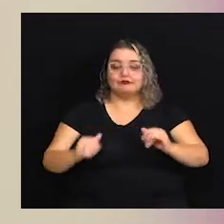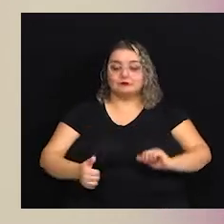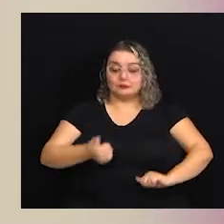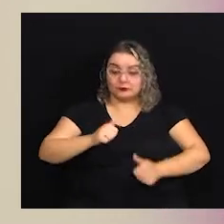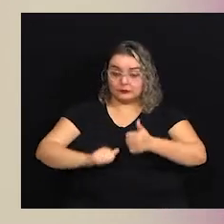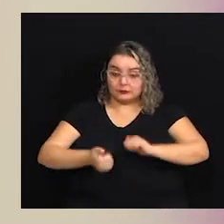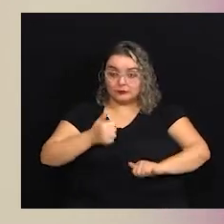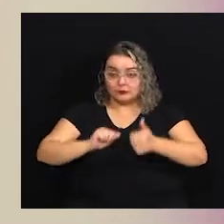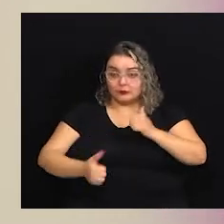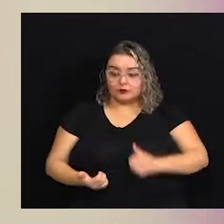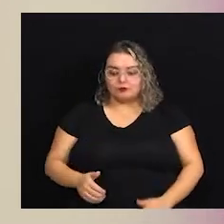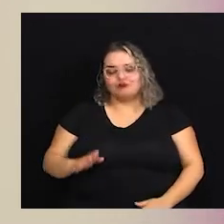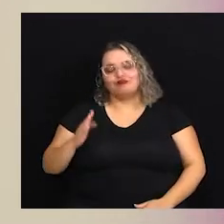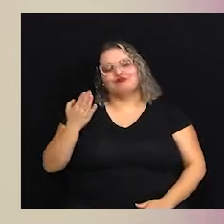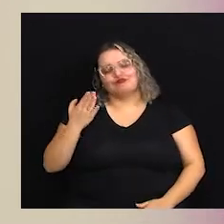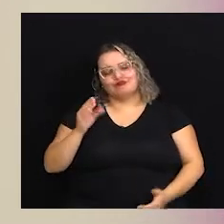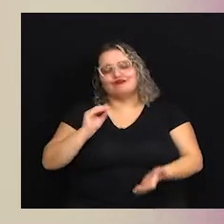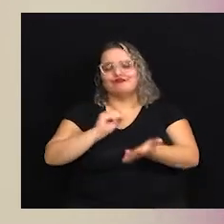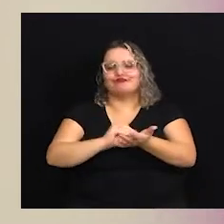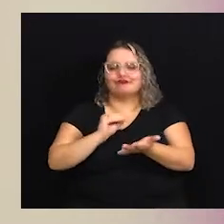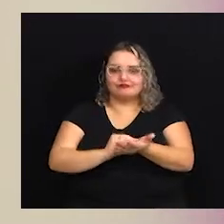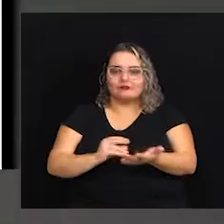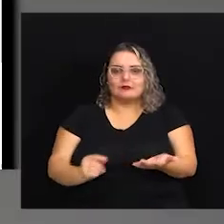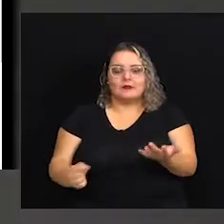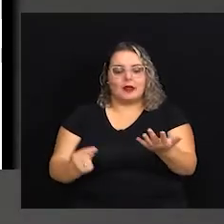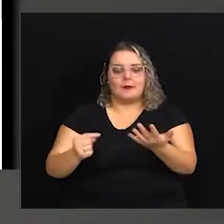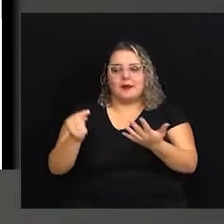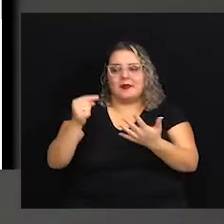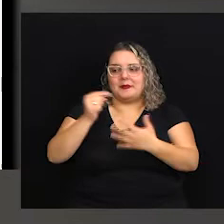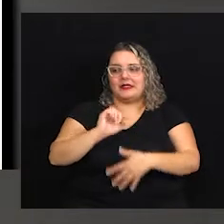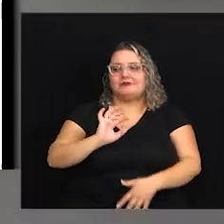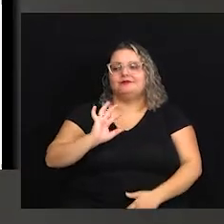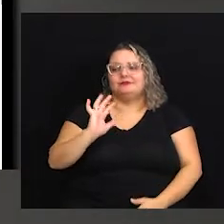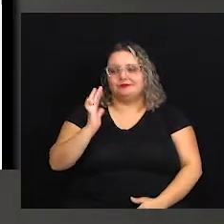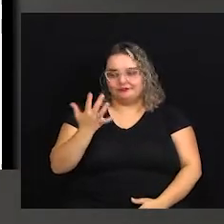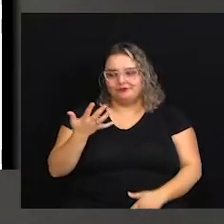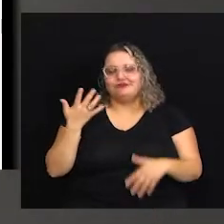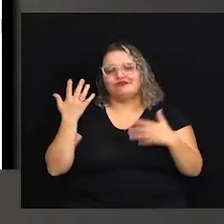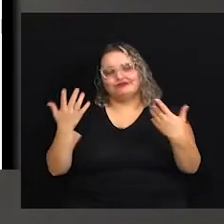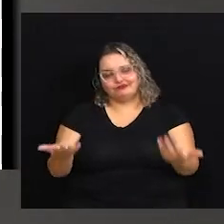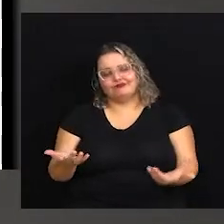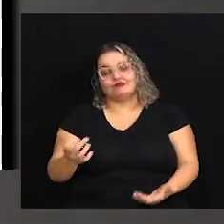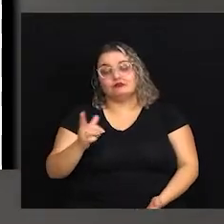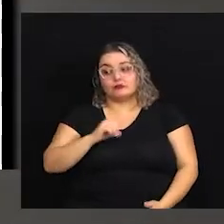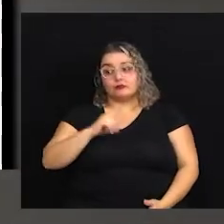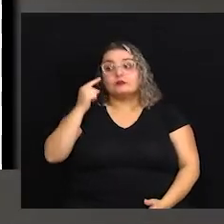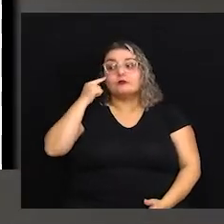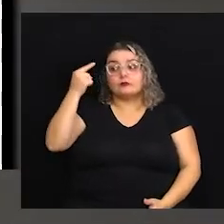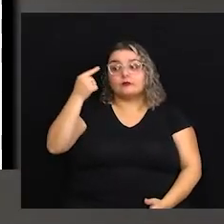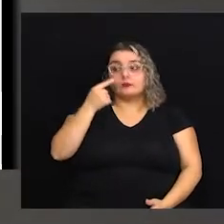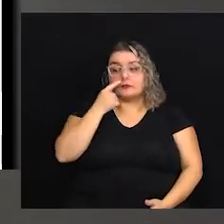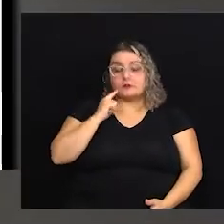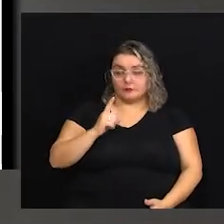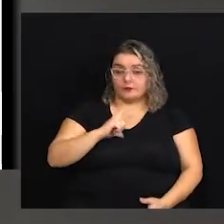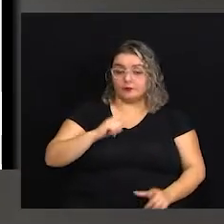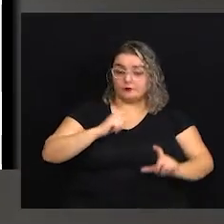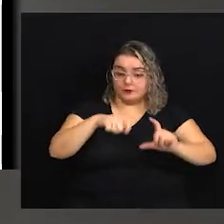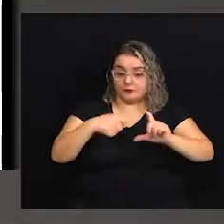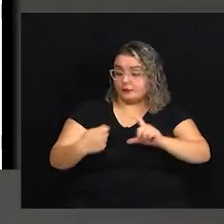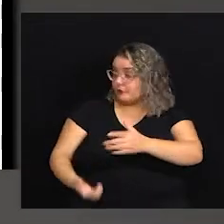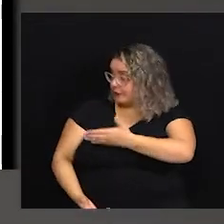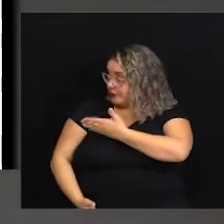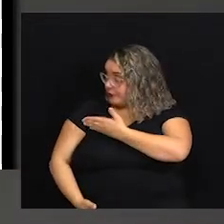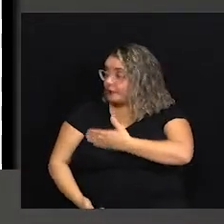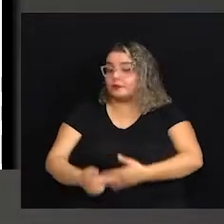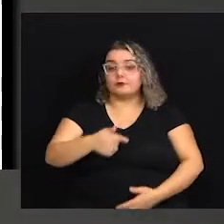na falta deles, uma série de sintomas acontecem. Para você ter uma ideia, Vivi, eu tenho um vídeo no meu canal no YouTube,